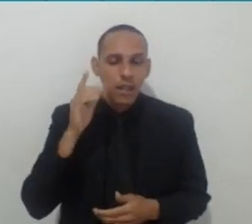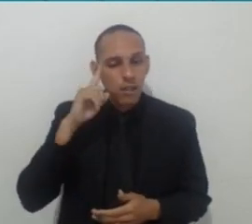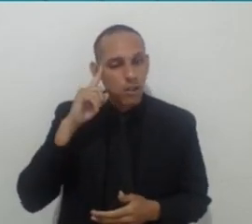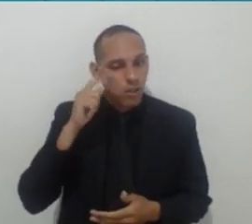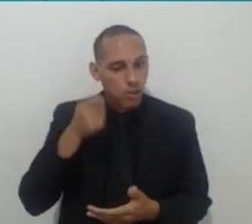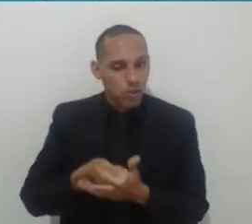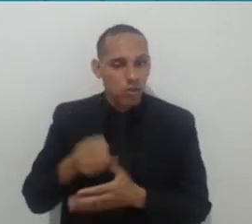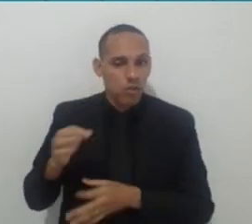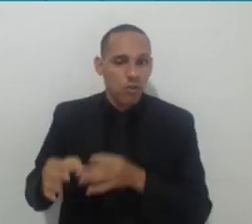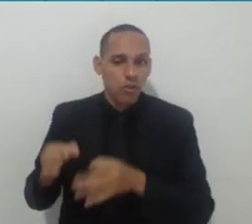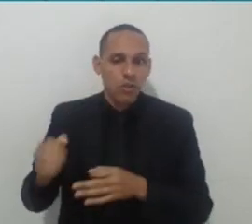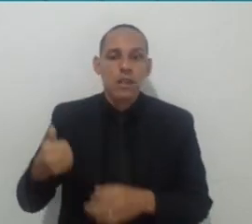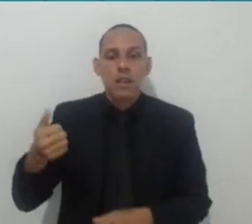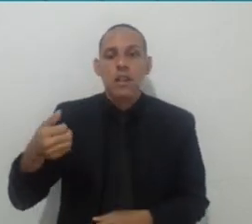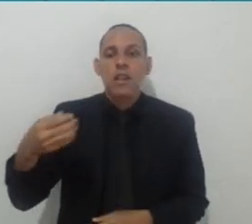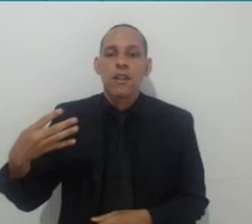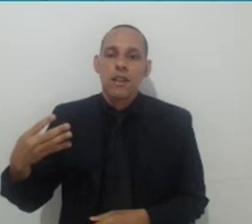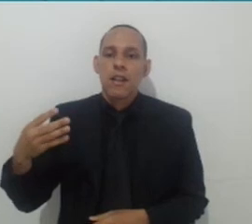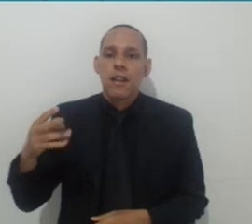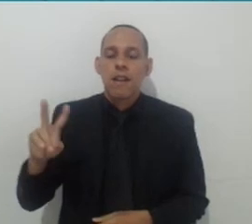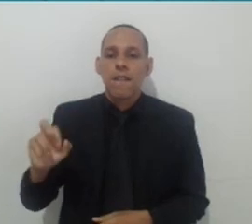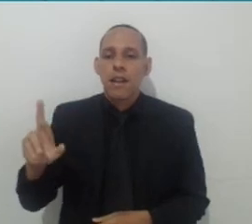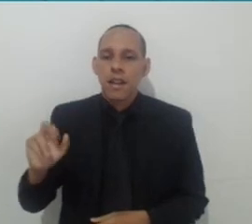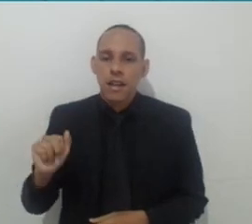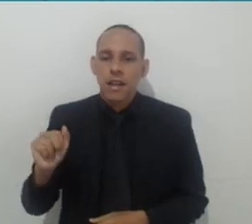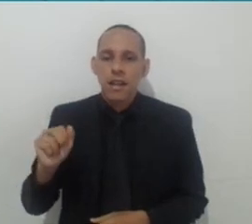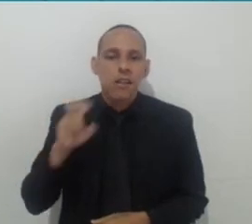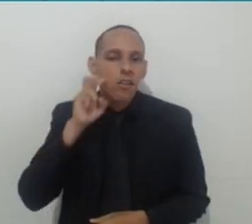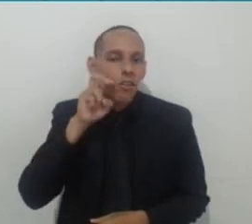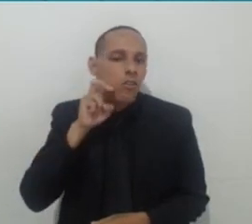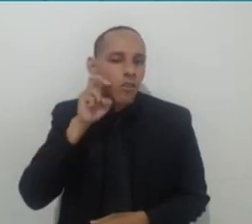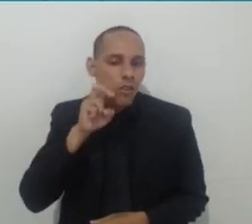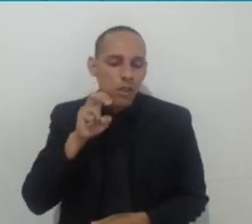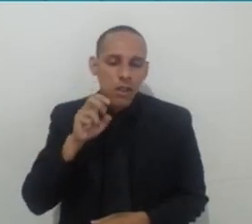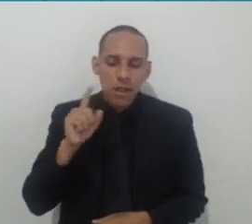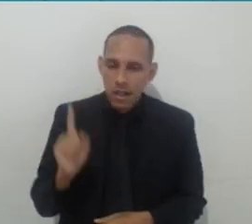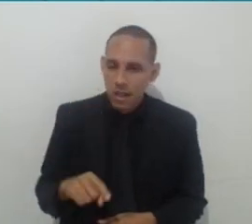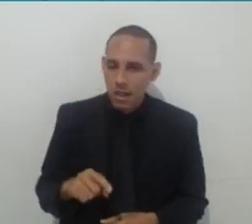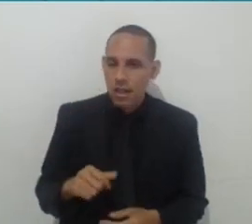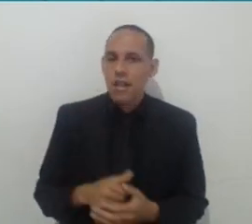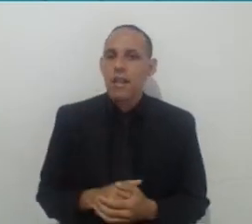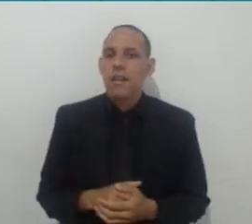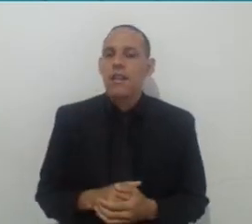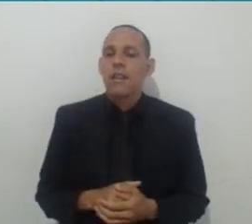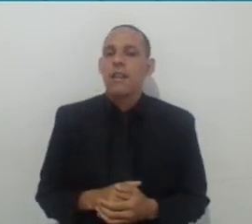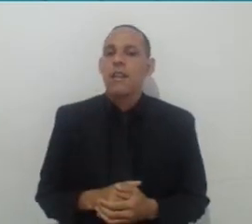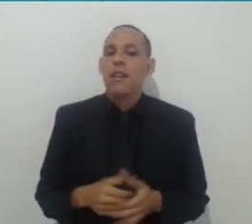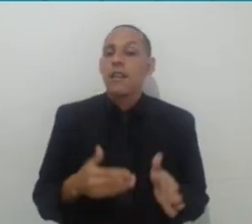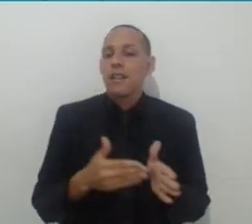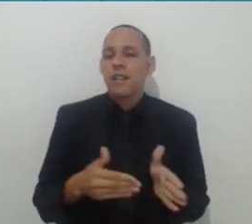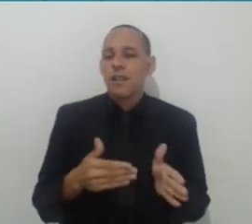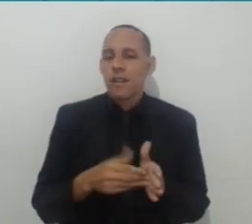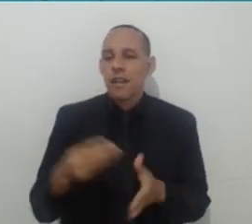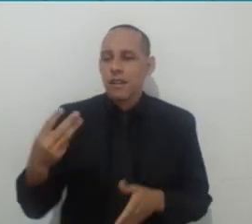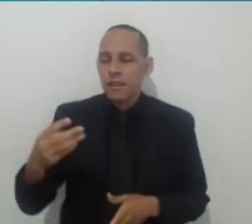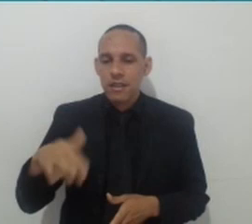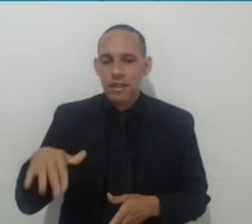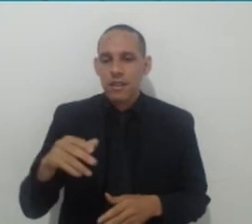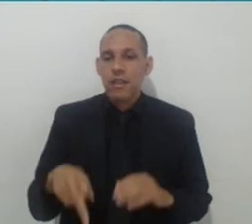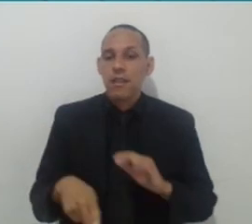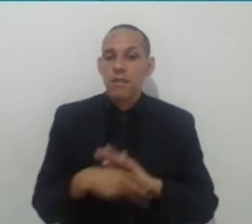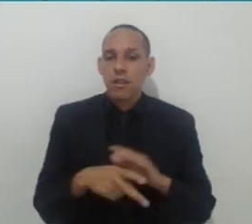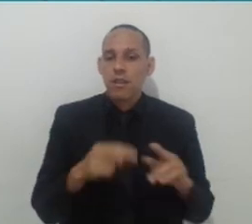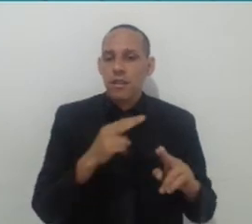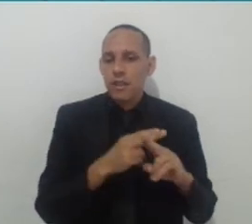na 4ª Vara Federal do Rio Grande do Norte, nos embargos de terceiro reposto pela Caixa e em sede